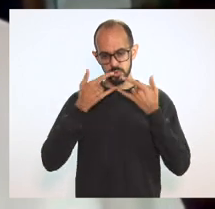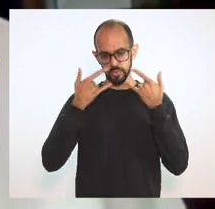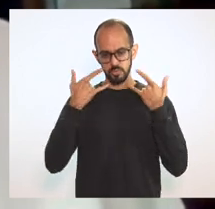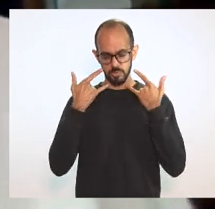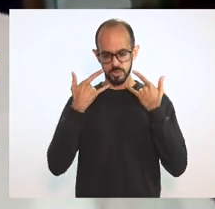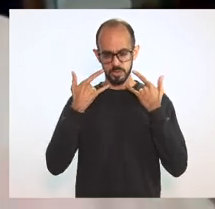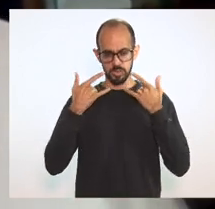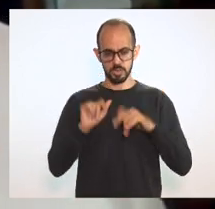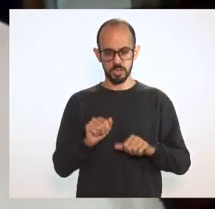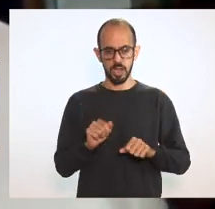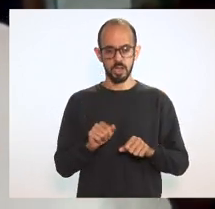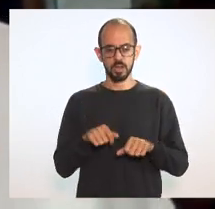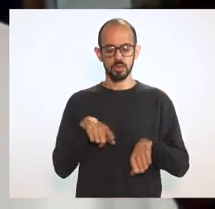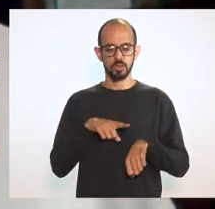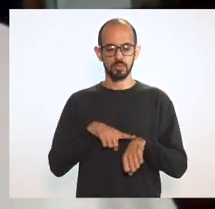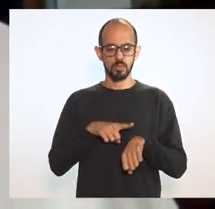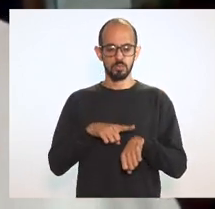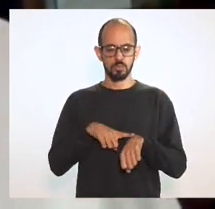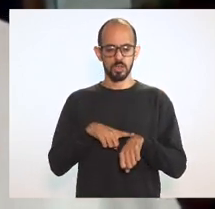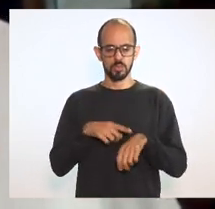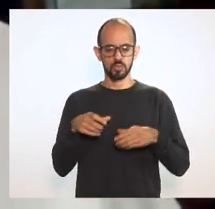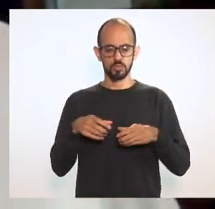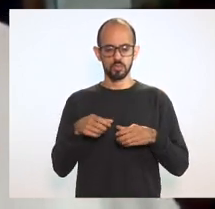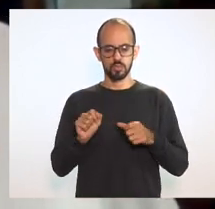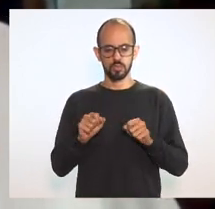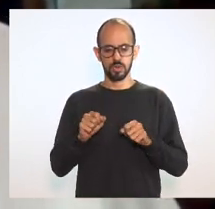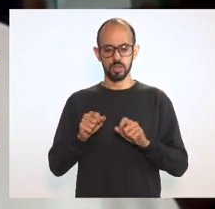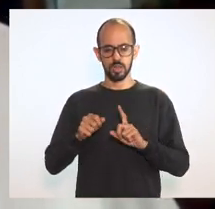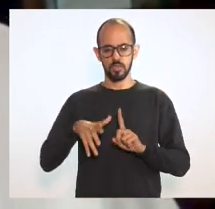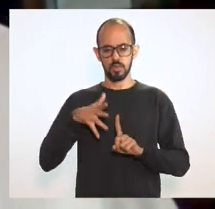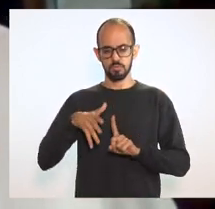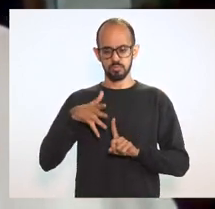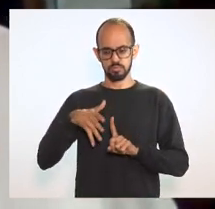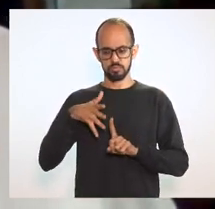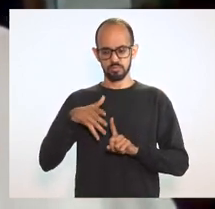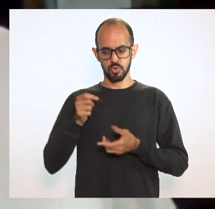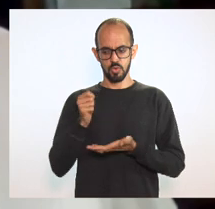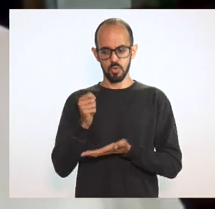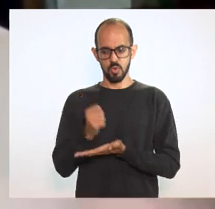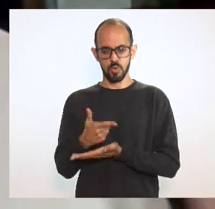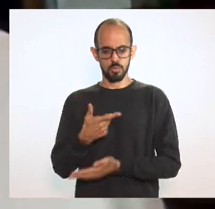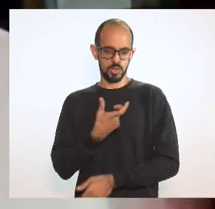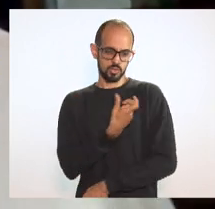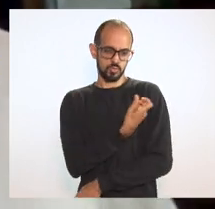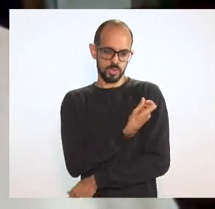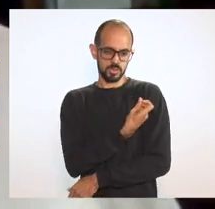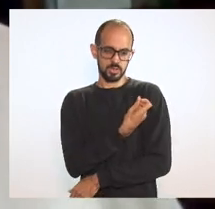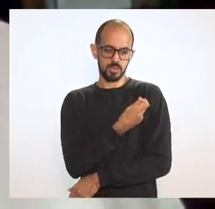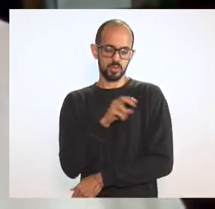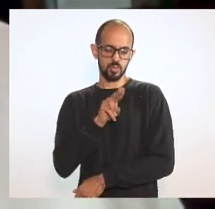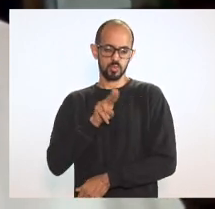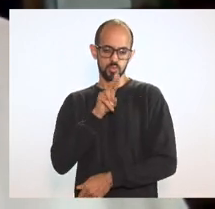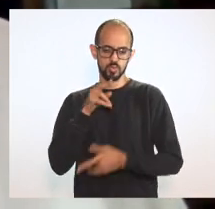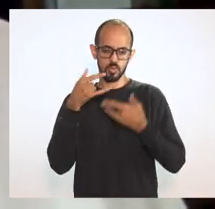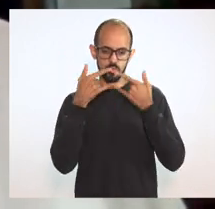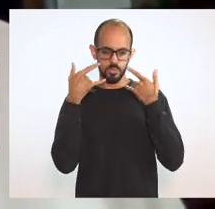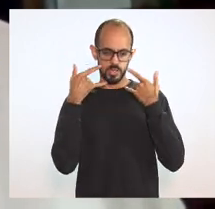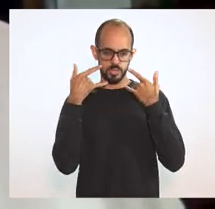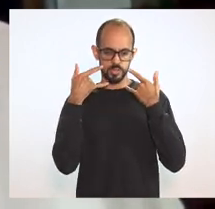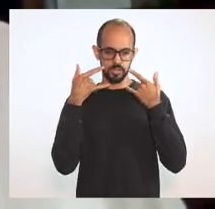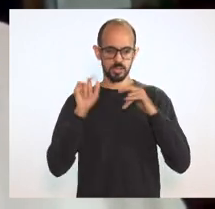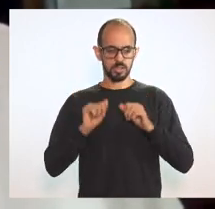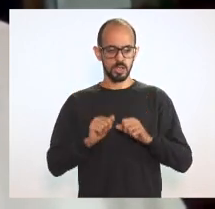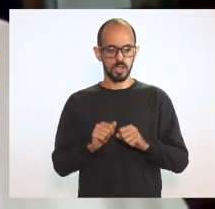inclusive, numa coletiva há pouco tempo, anunciando a compra de vacinas no nosso país, colocou a máscara. Então,